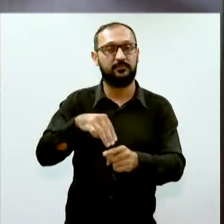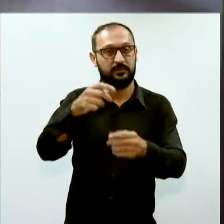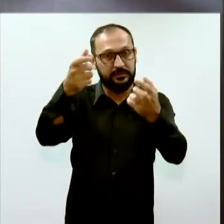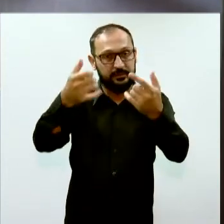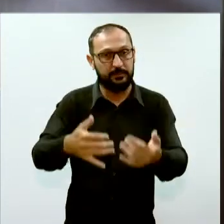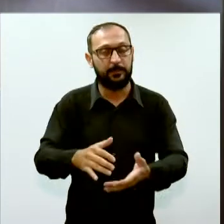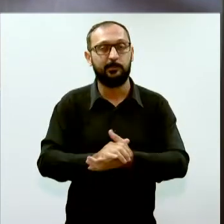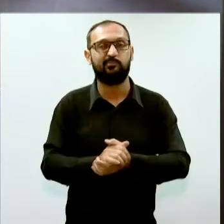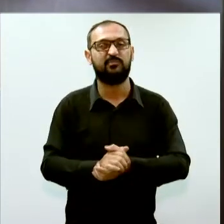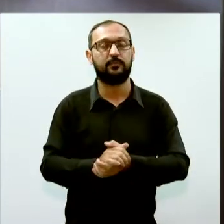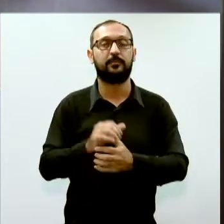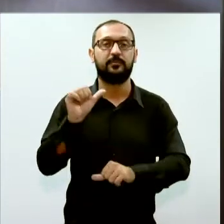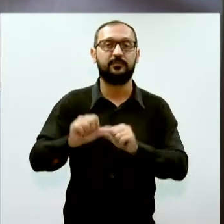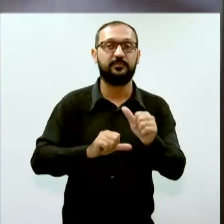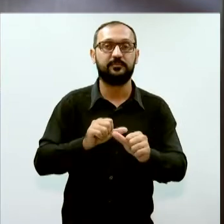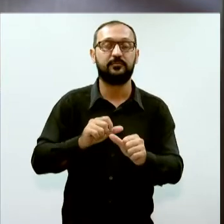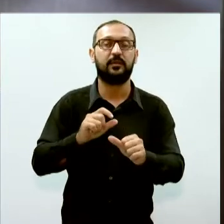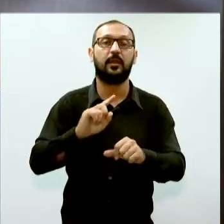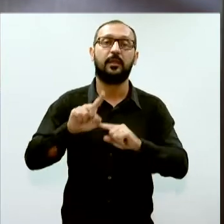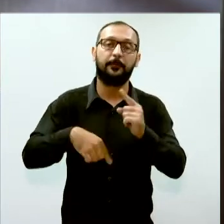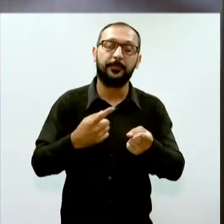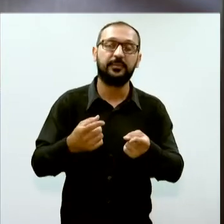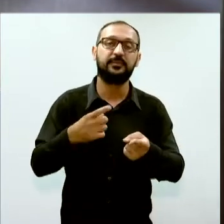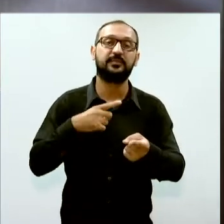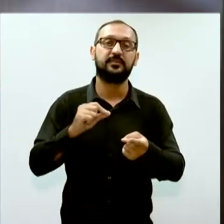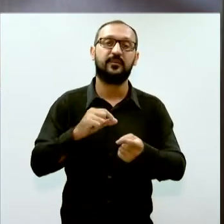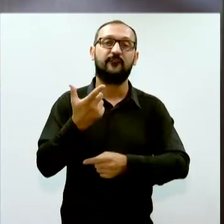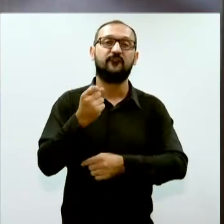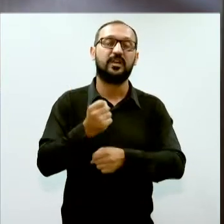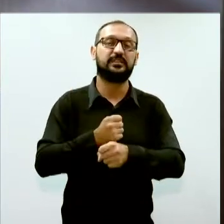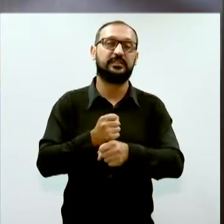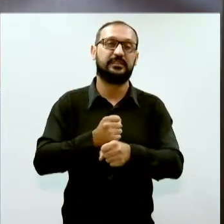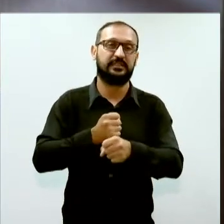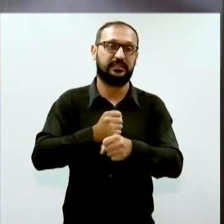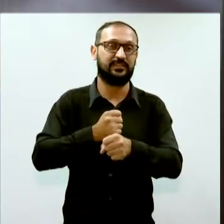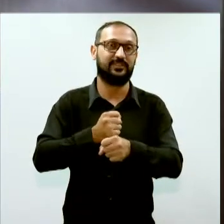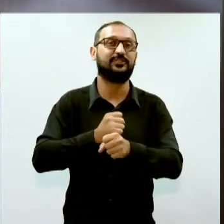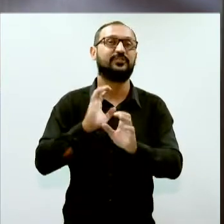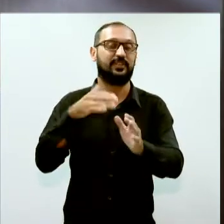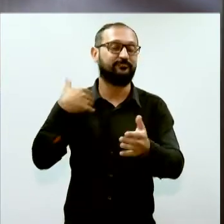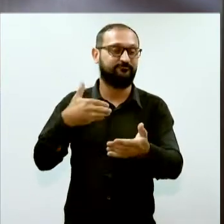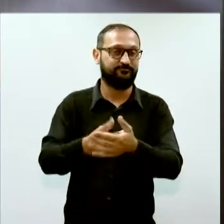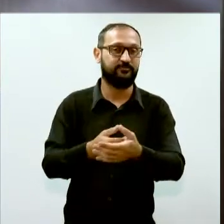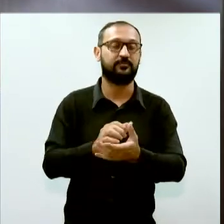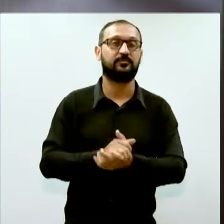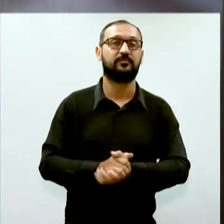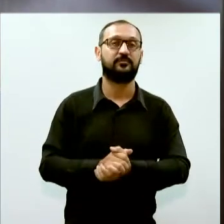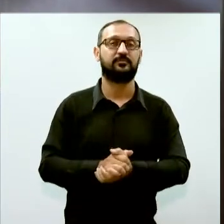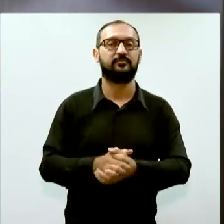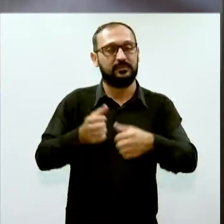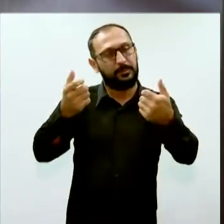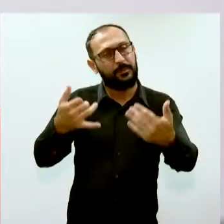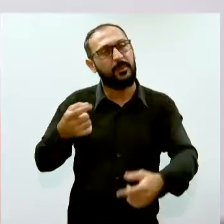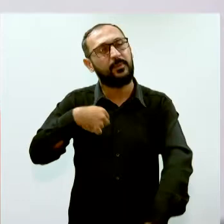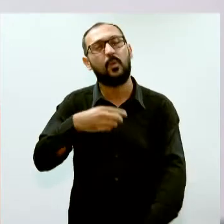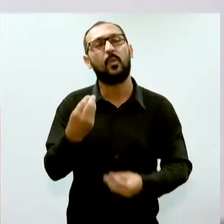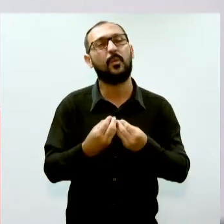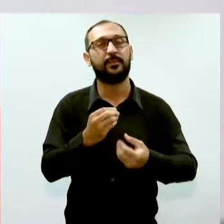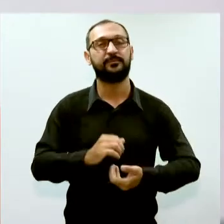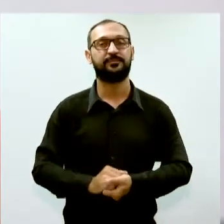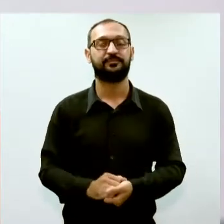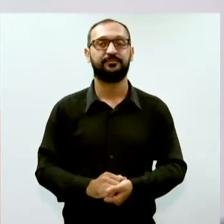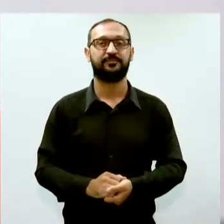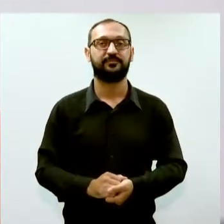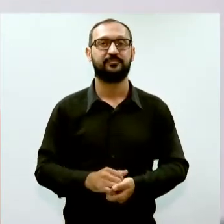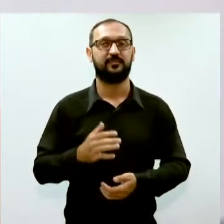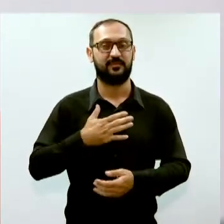falou, e se tornou real após um caminho de 20 anos. Conta um pouco sobre isso para a gente.